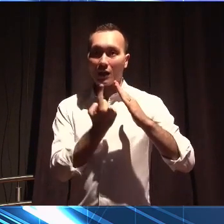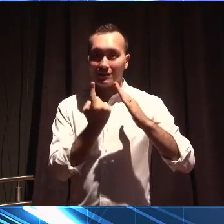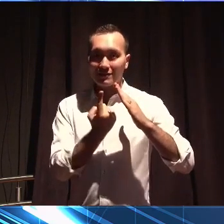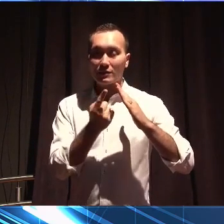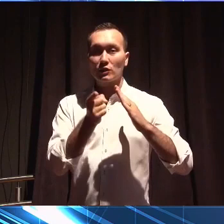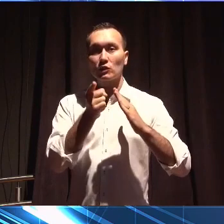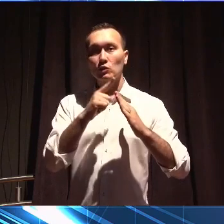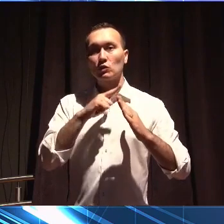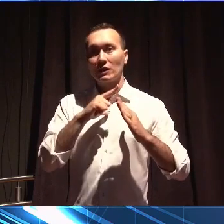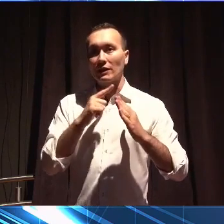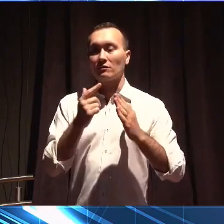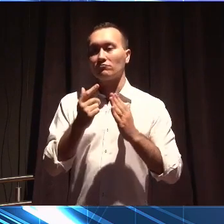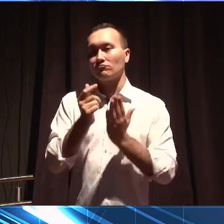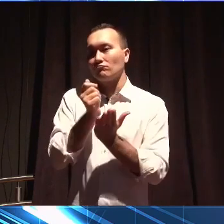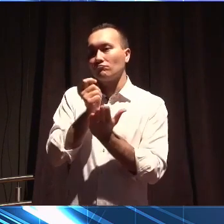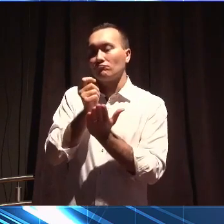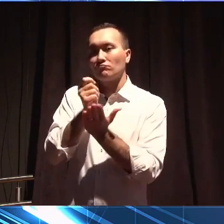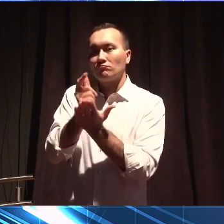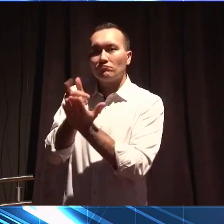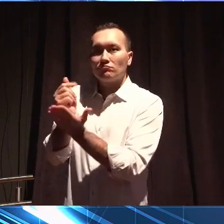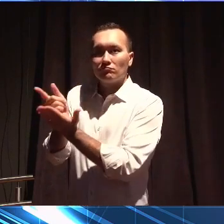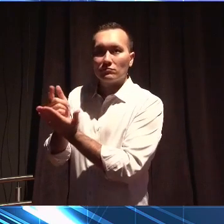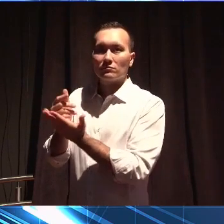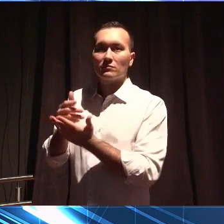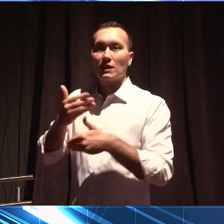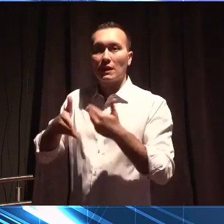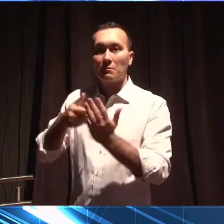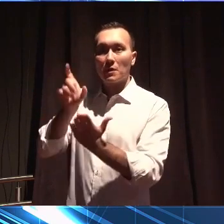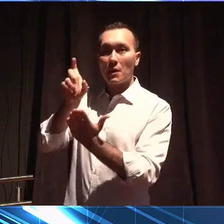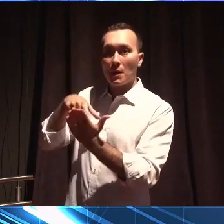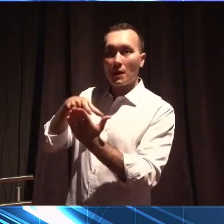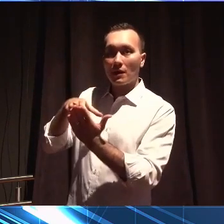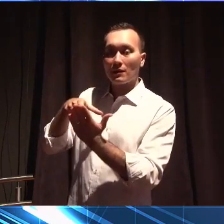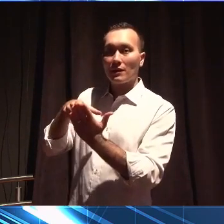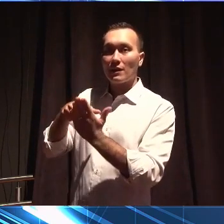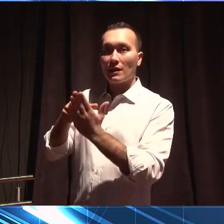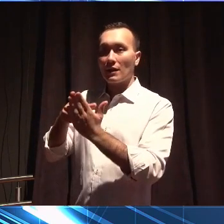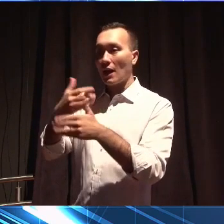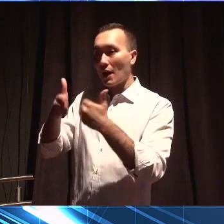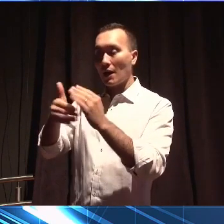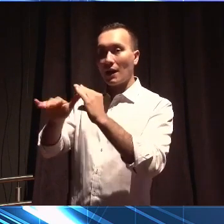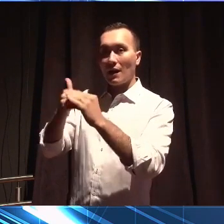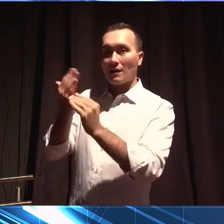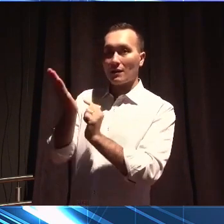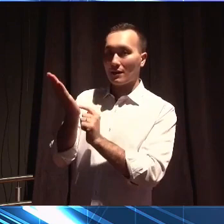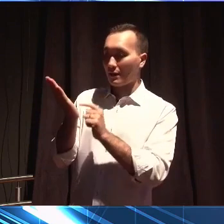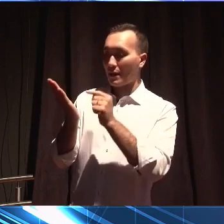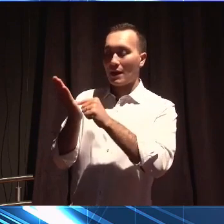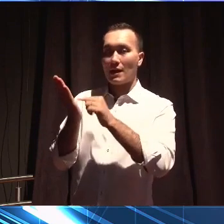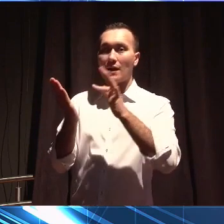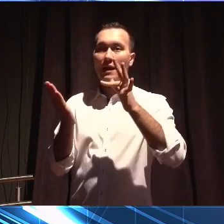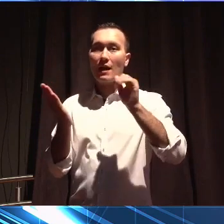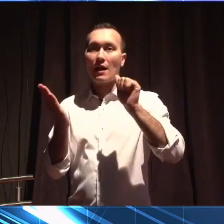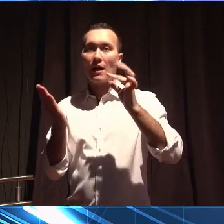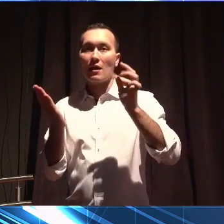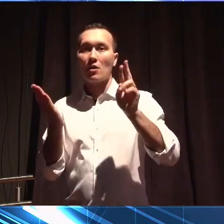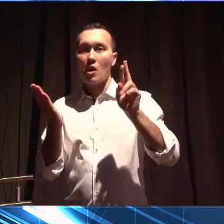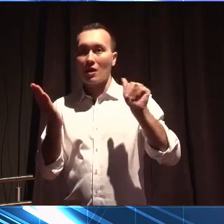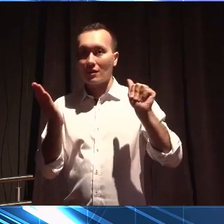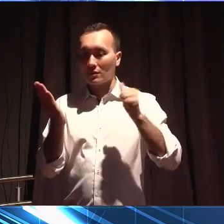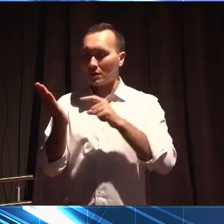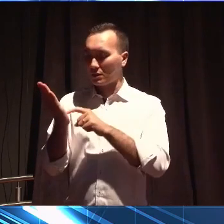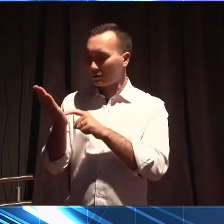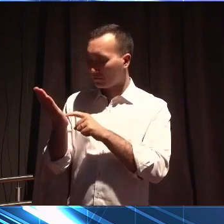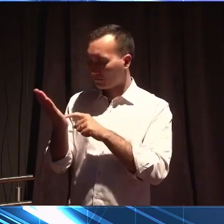gente se preocupa muito mais com o custo. Exatamente, gente. E aí a gente pode listar algumas características de FinOps, né? Que é